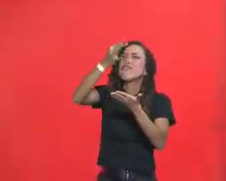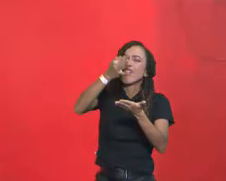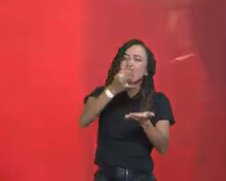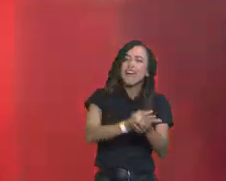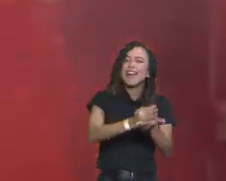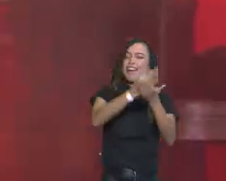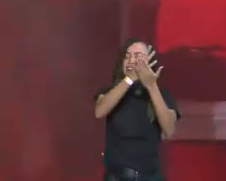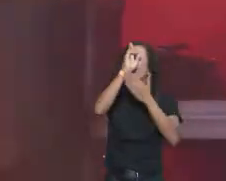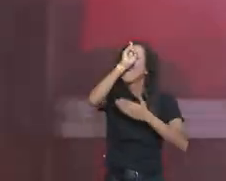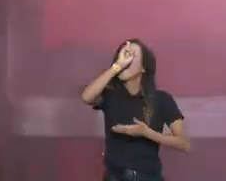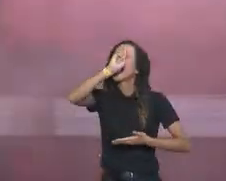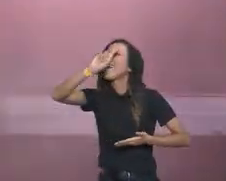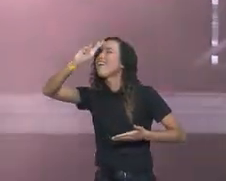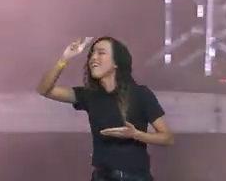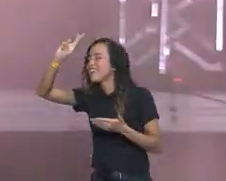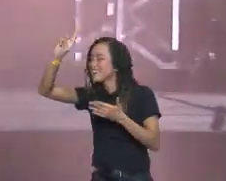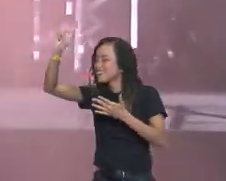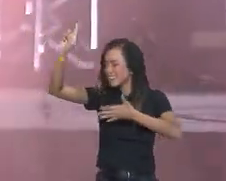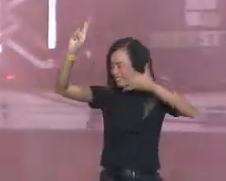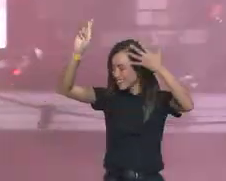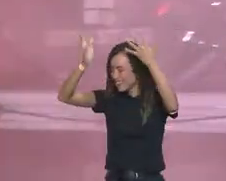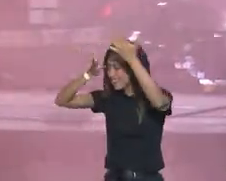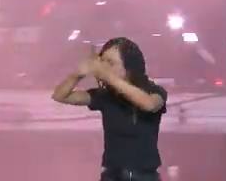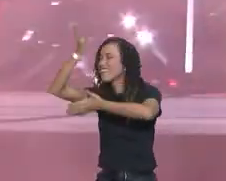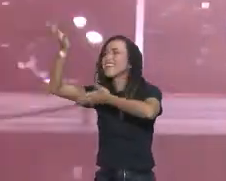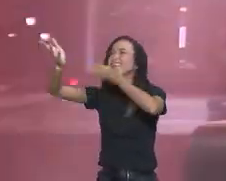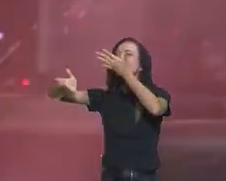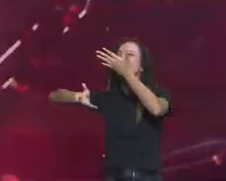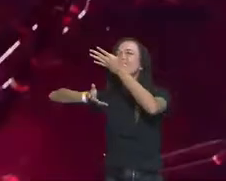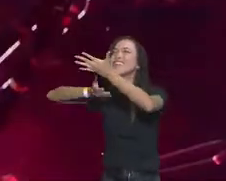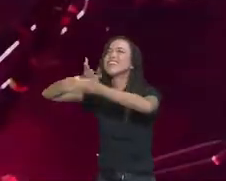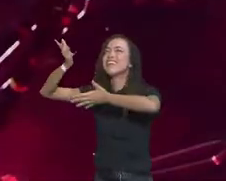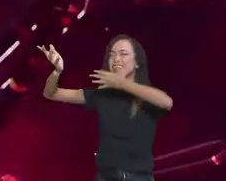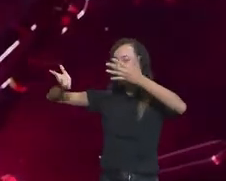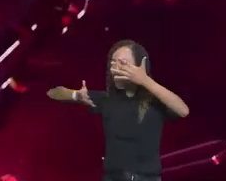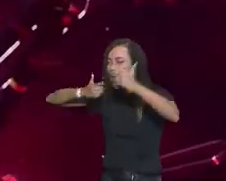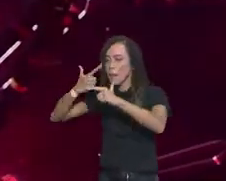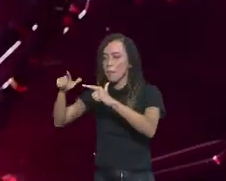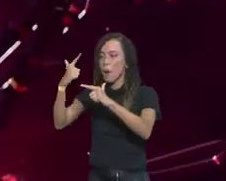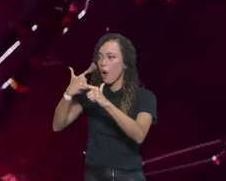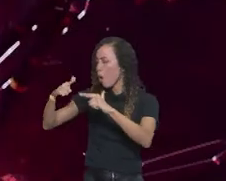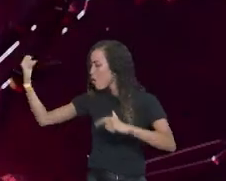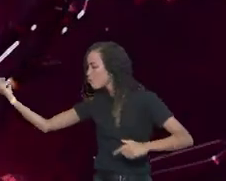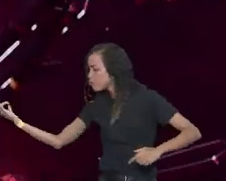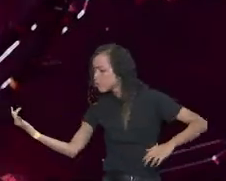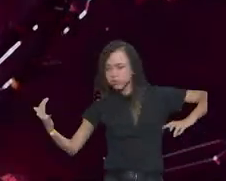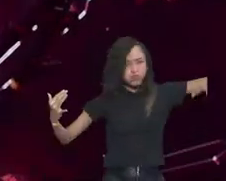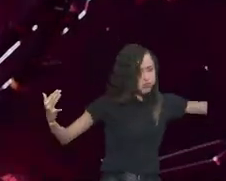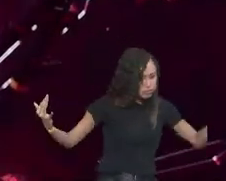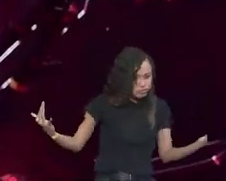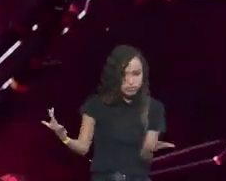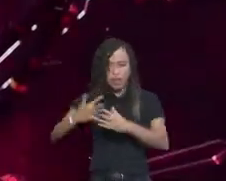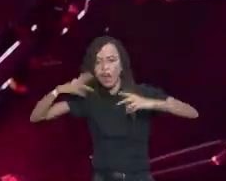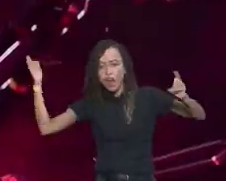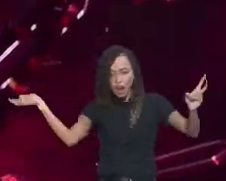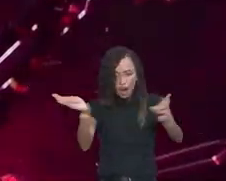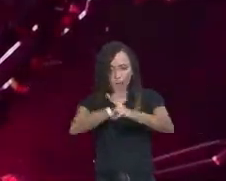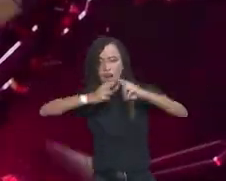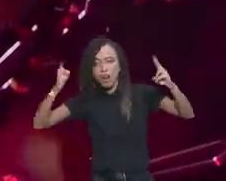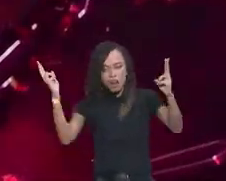roubar não vão roubar a minha fé em ti meu Deus a